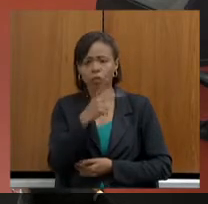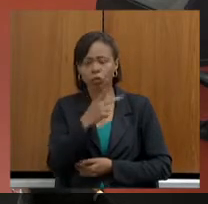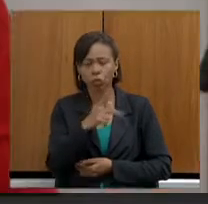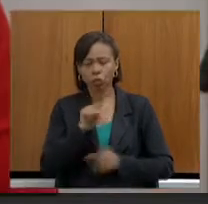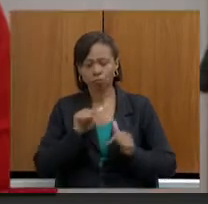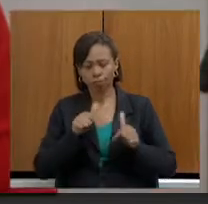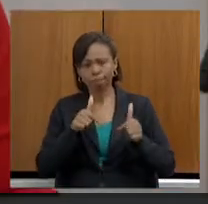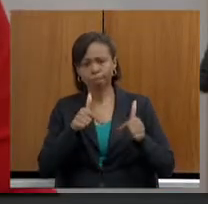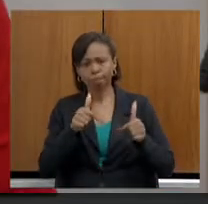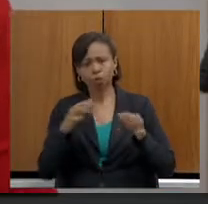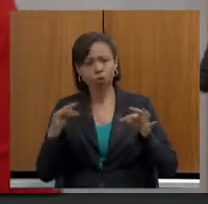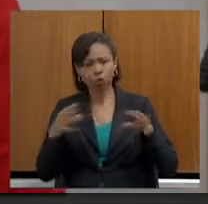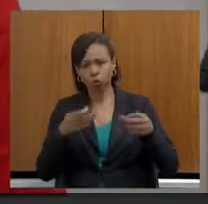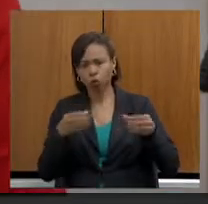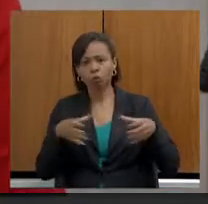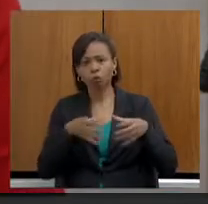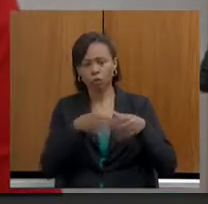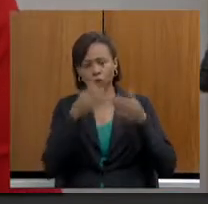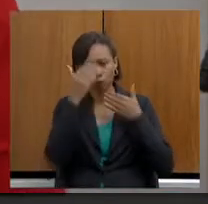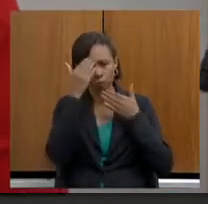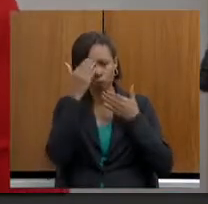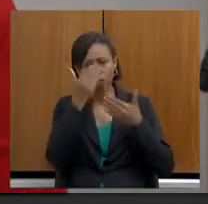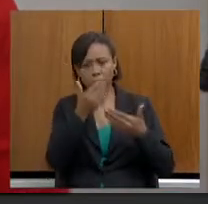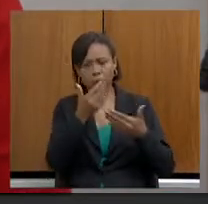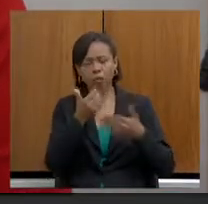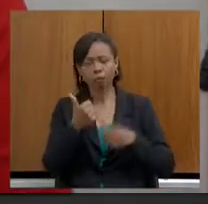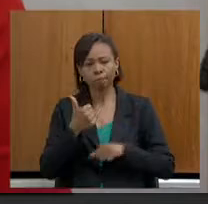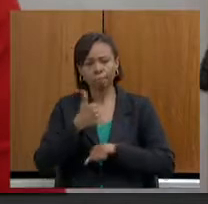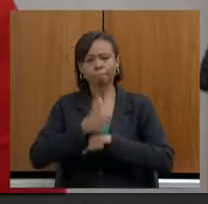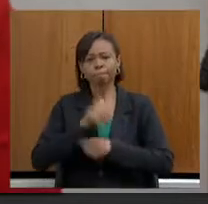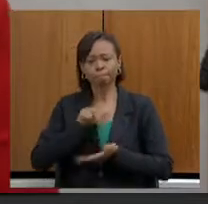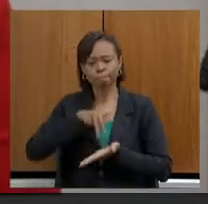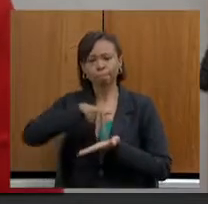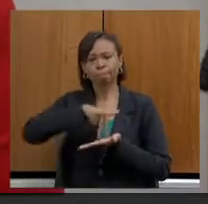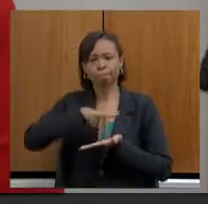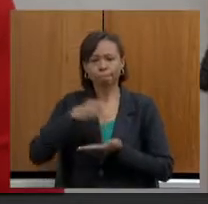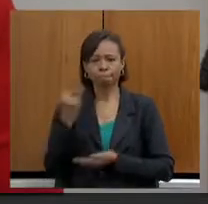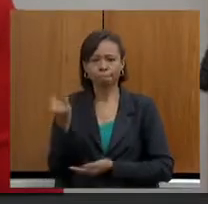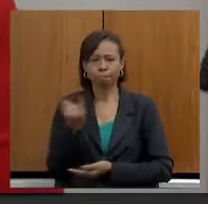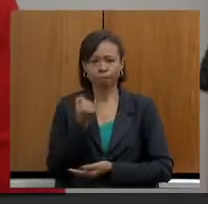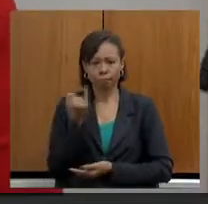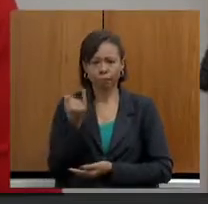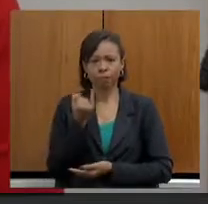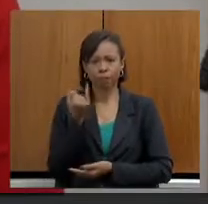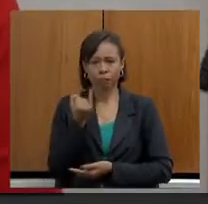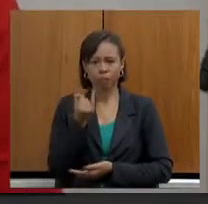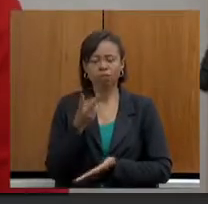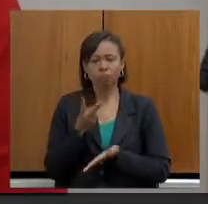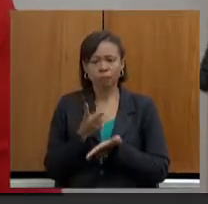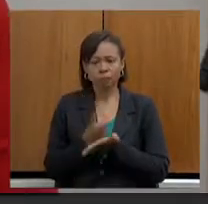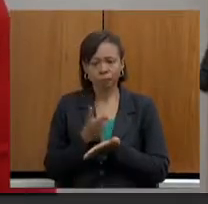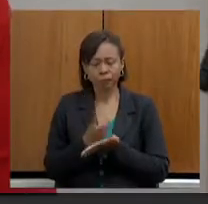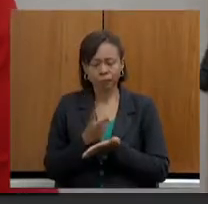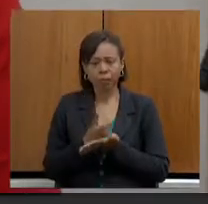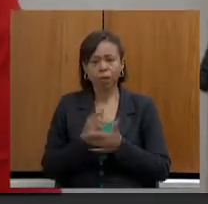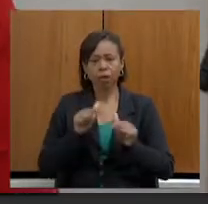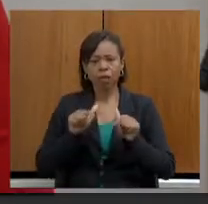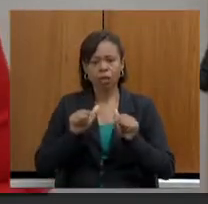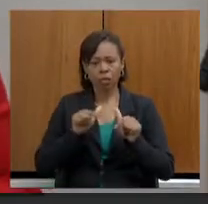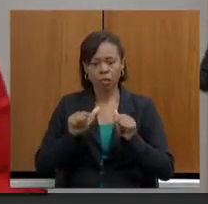toda a bancada é muito obrigada funcionamento como Esses são muito importantes para preservar o exercício